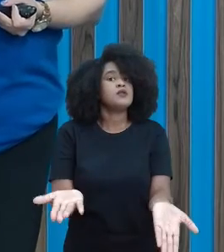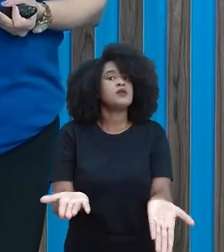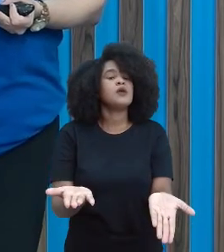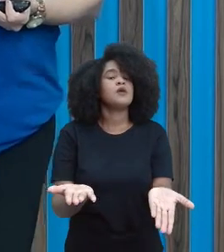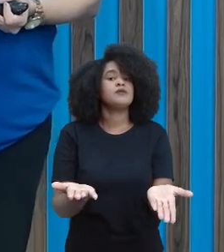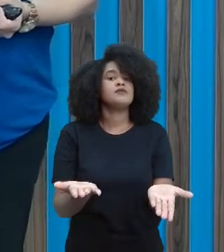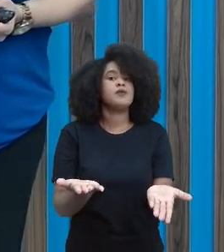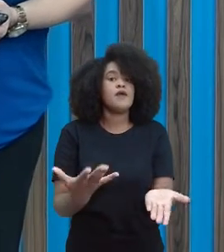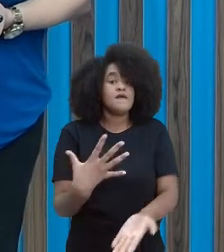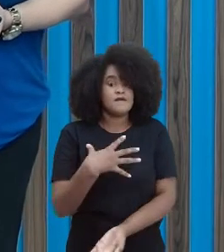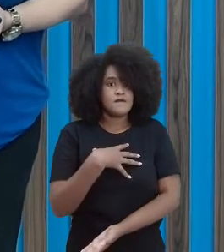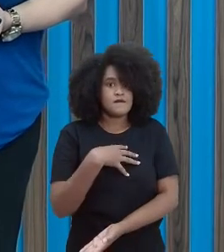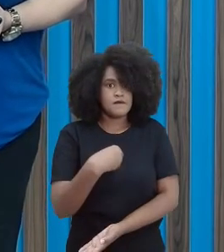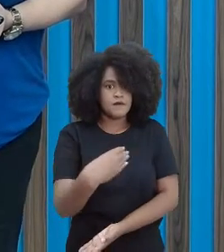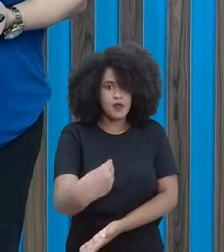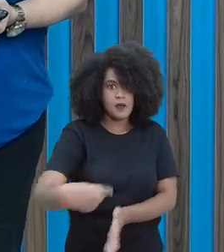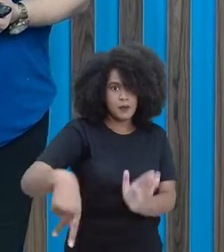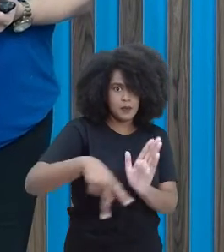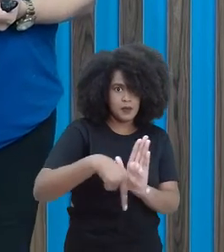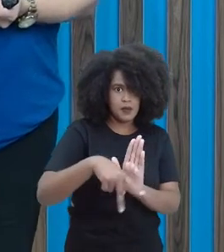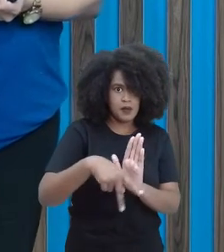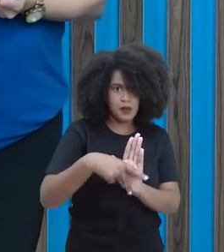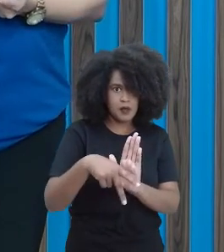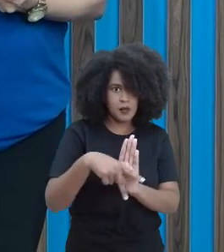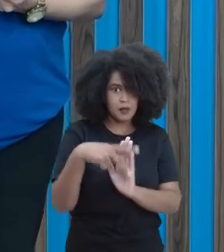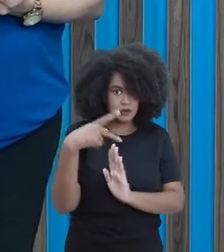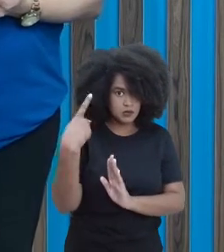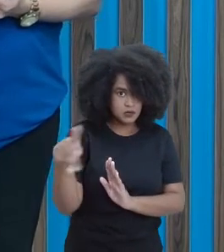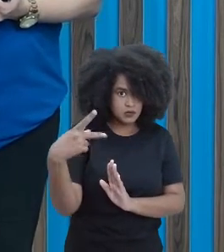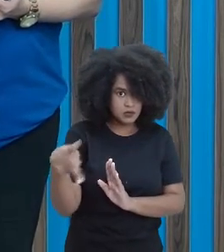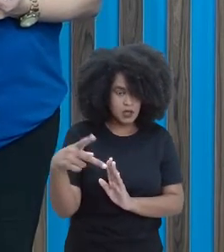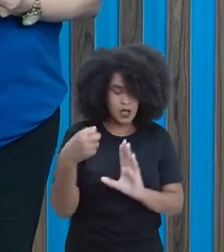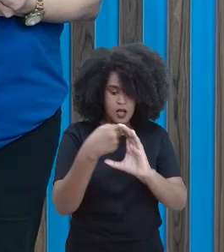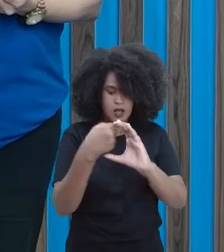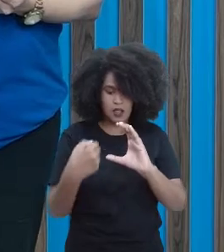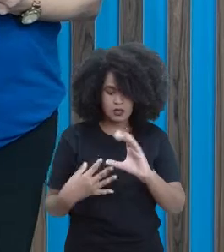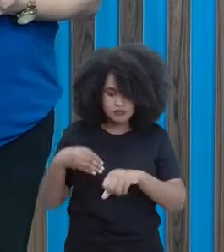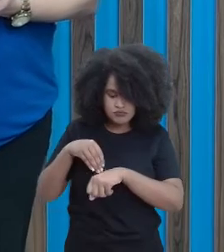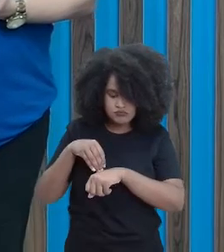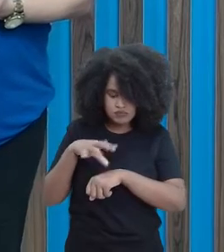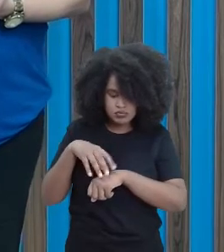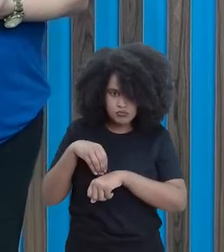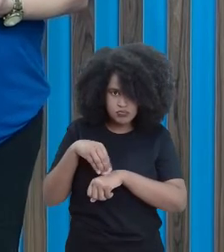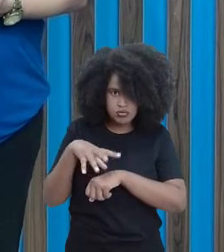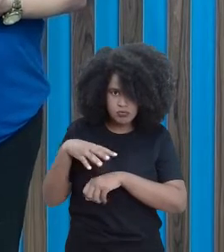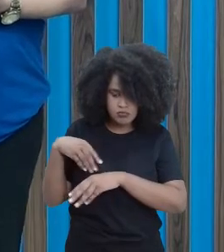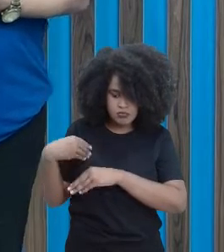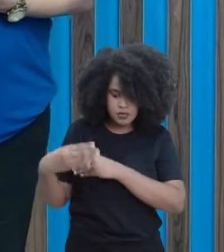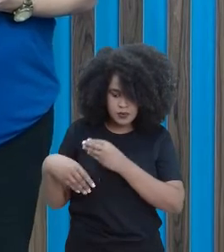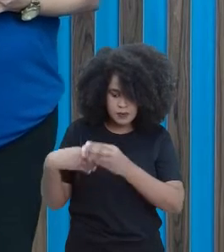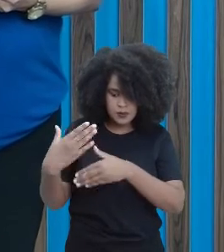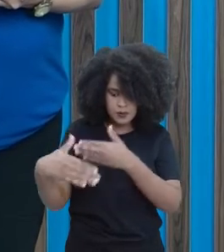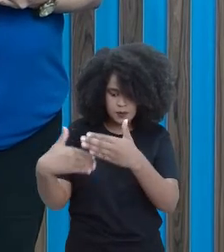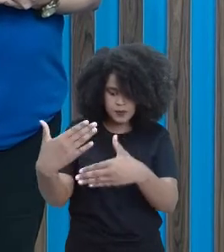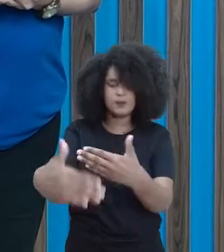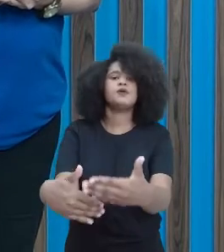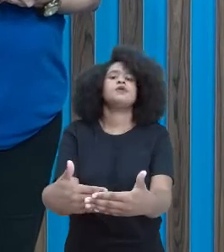ela passaria esse caráter, essa característica adquirida para